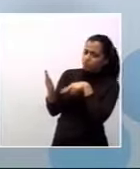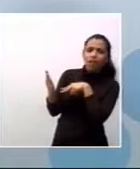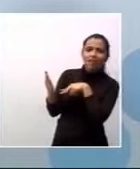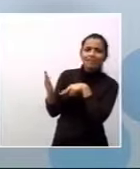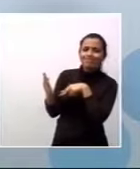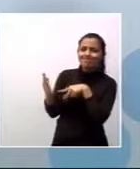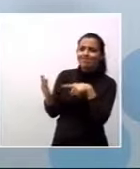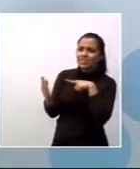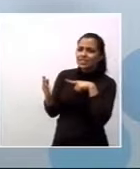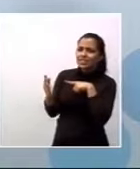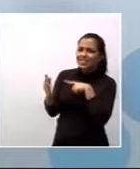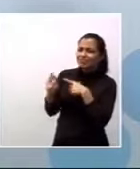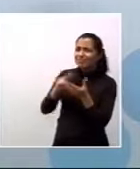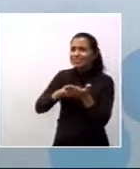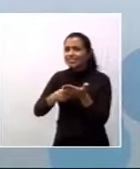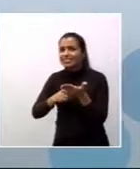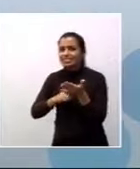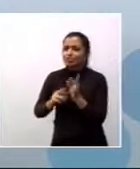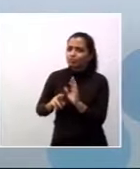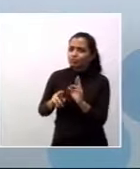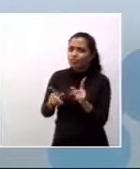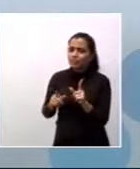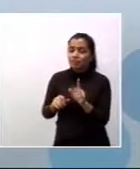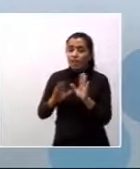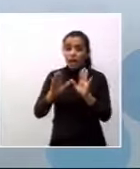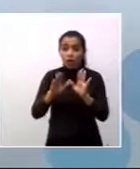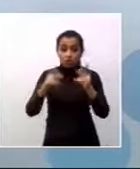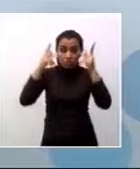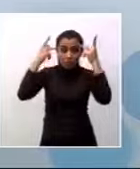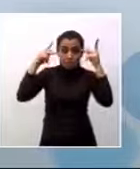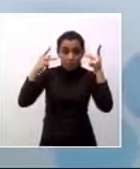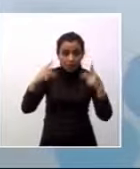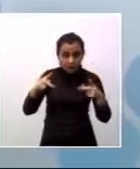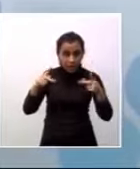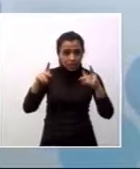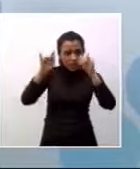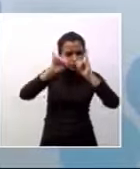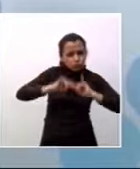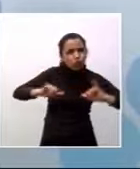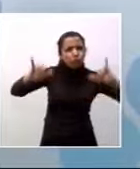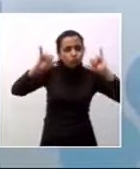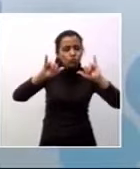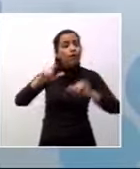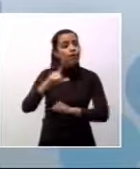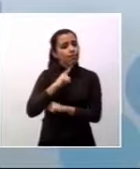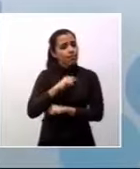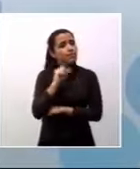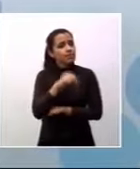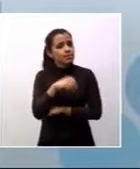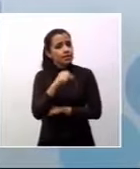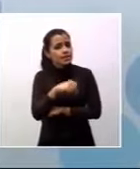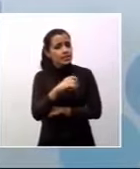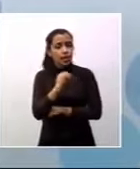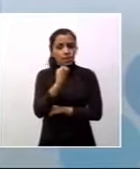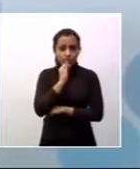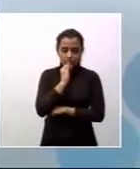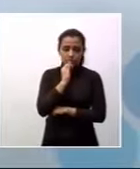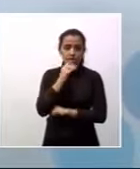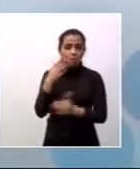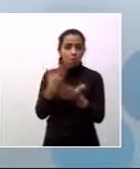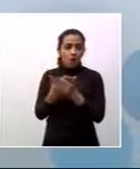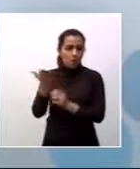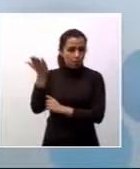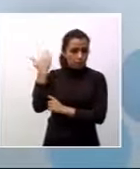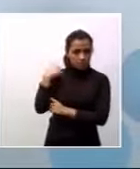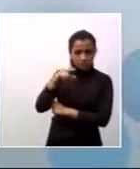realmente é agora sobre ser propagandas existem sim propagandas que podem ser feito em ninhos né na aula anterior que a gente